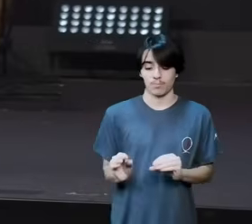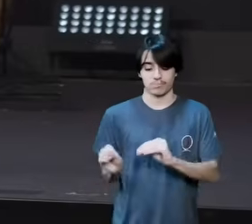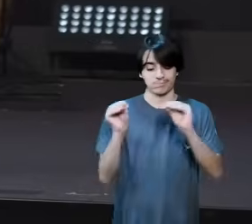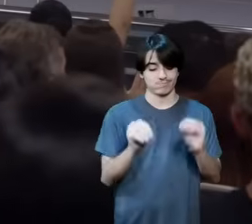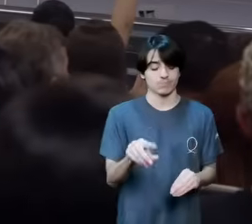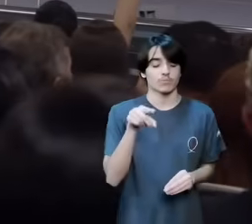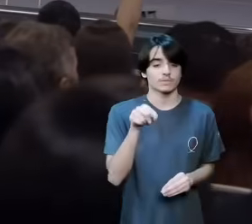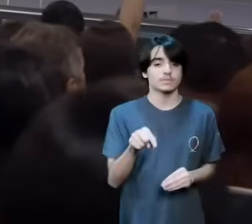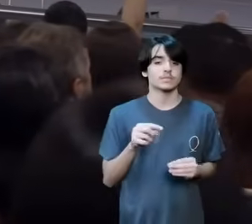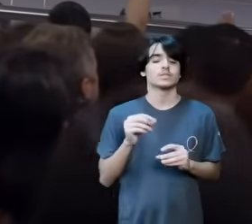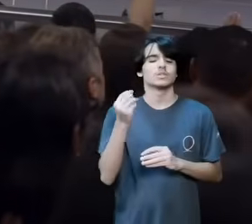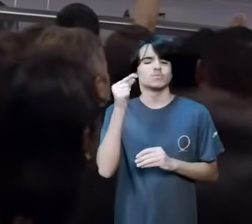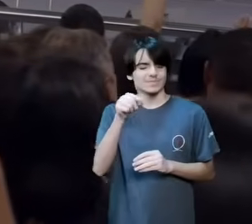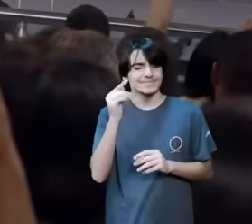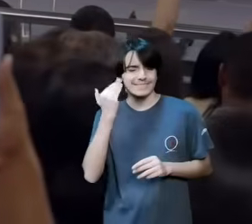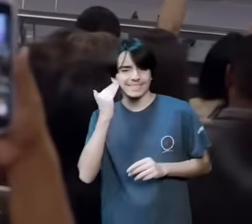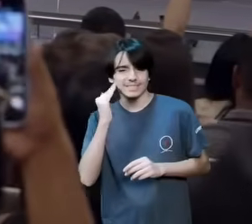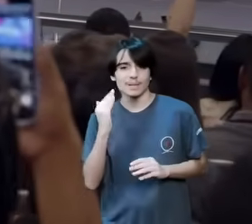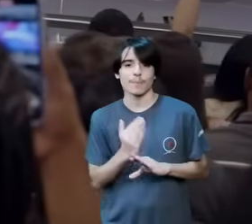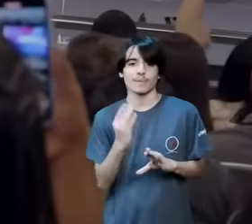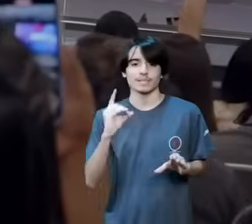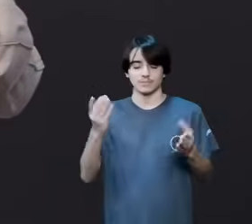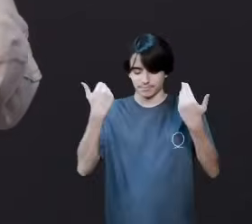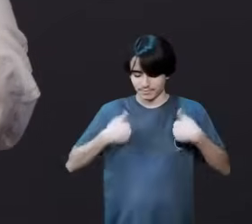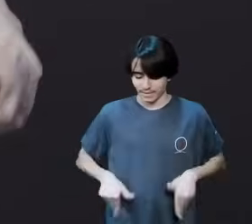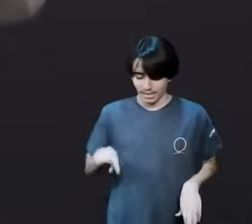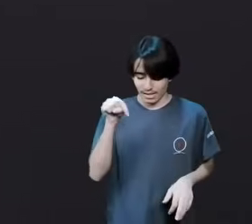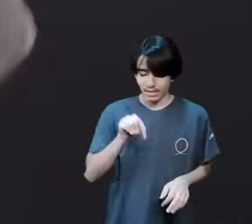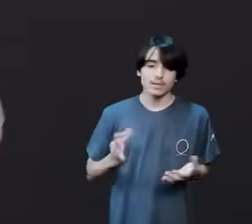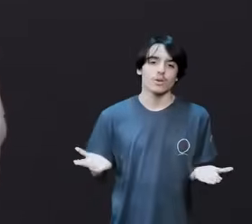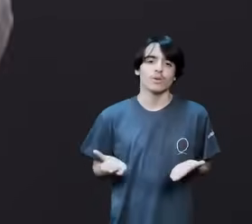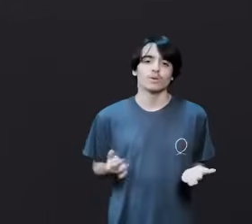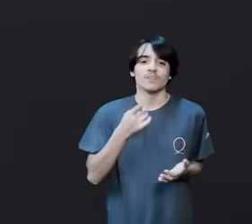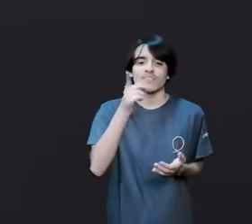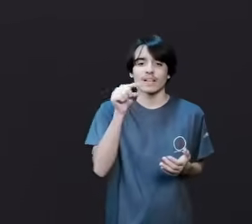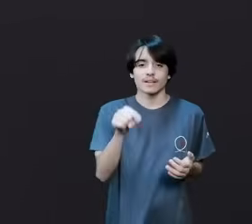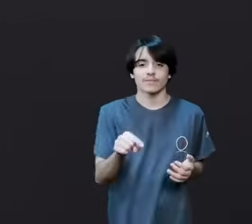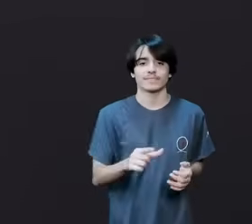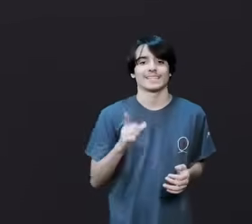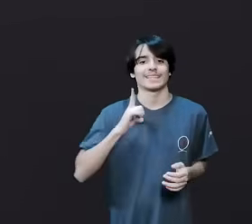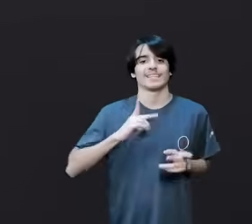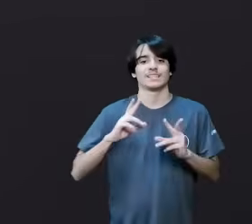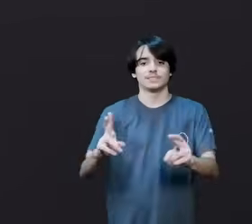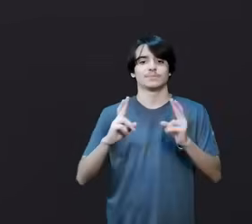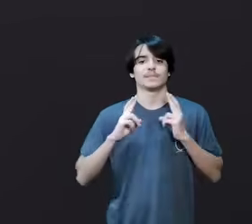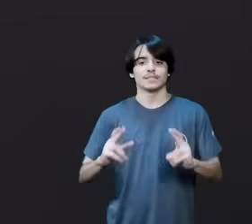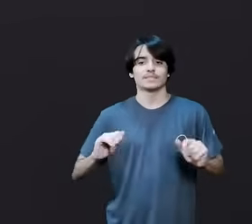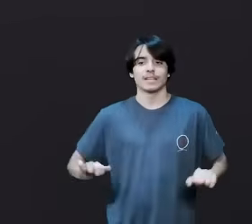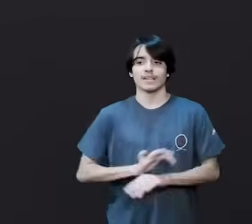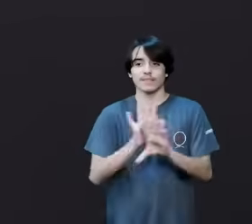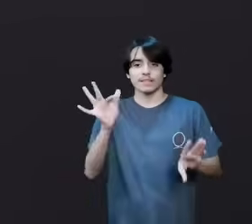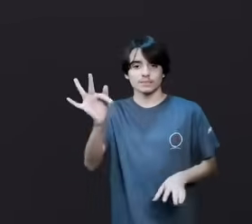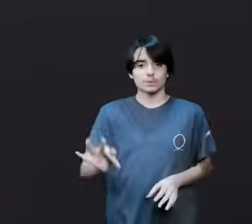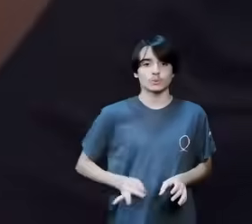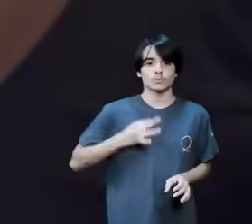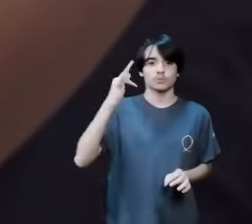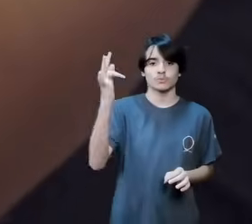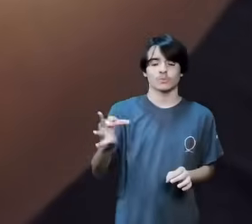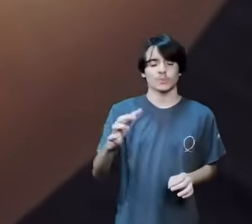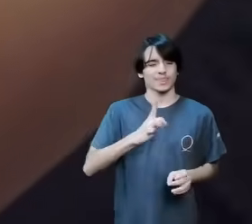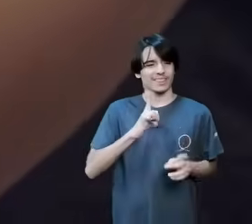sei se você está entendendo, mas Deus me trouxe hoje aqui para dizer a alguém: há esperança na revelação do futuro,